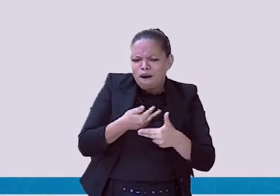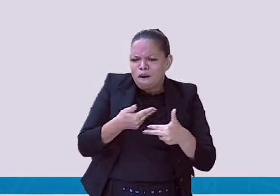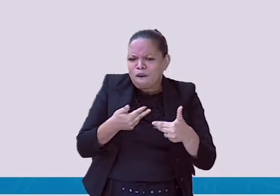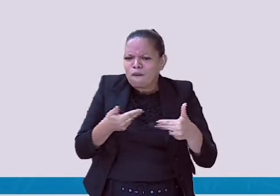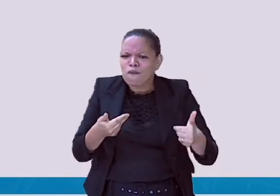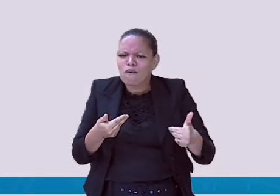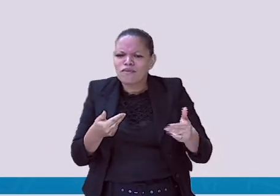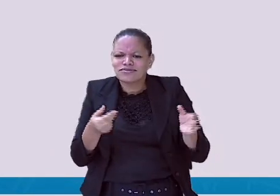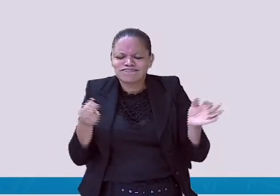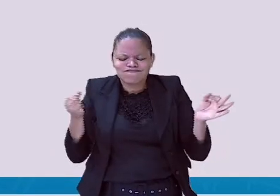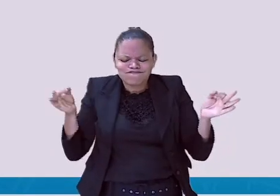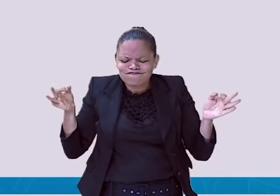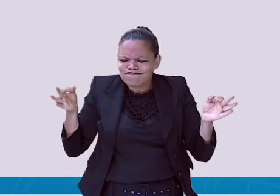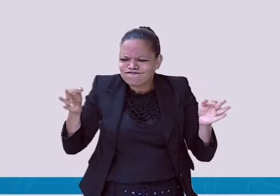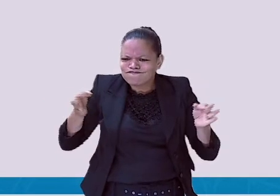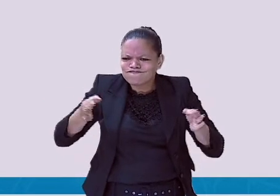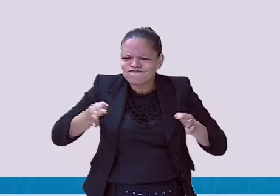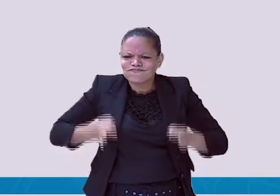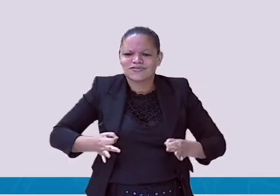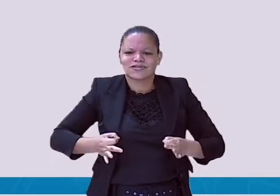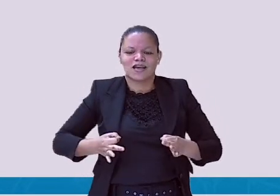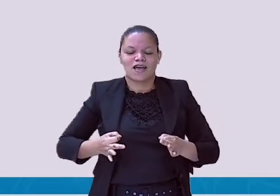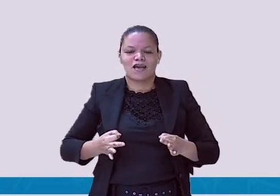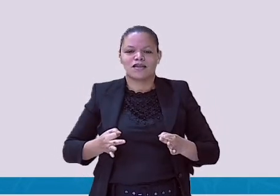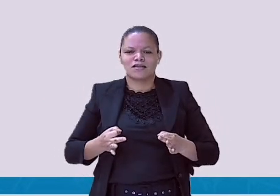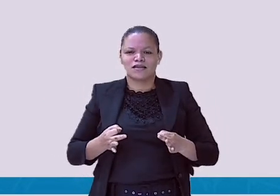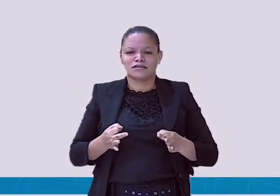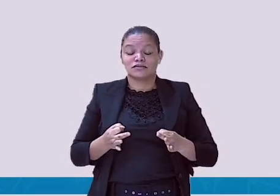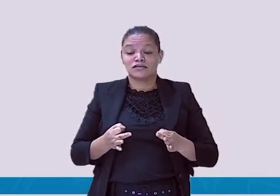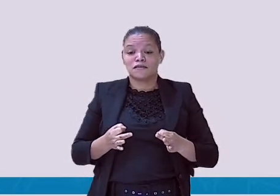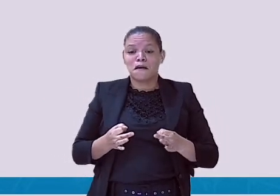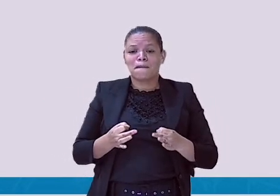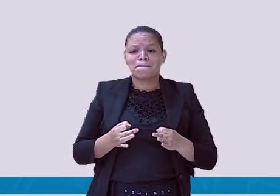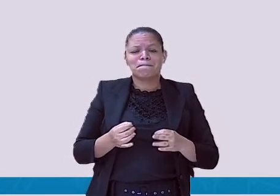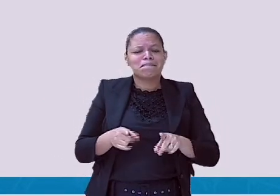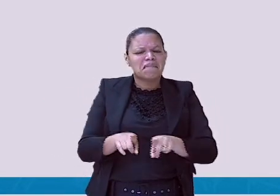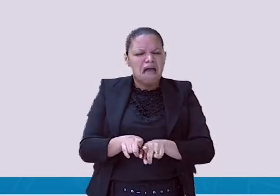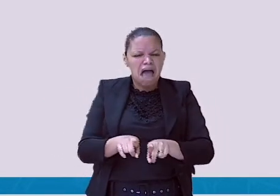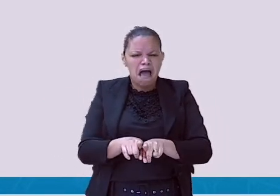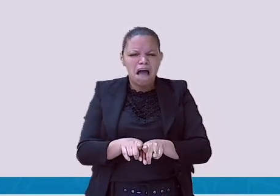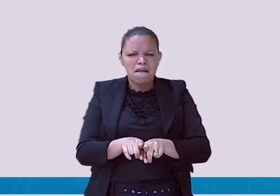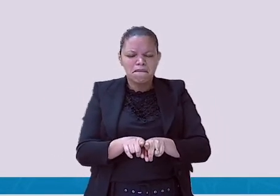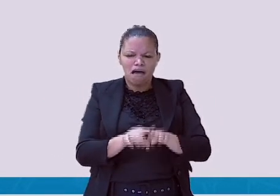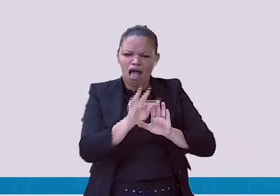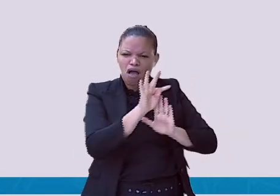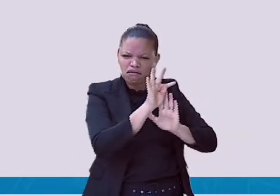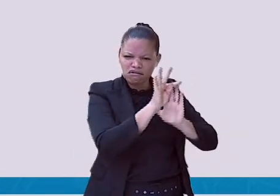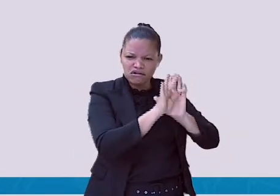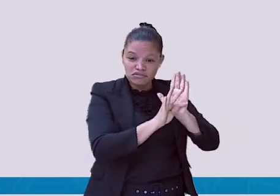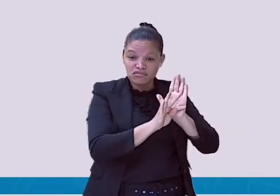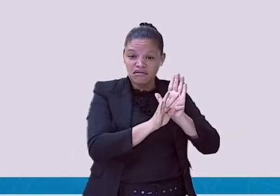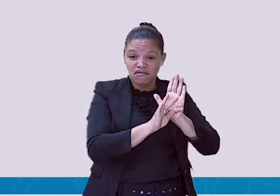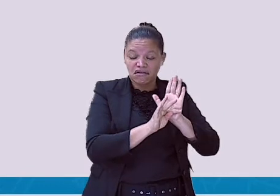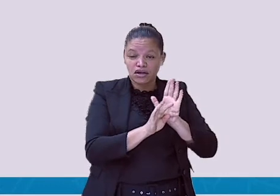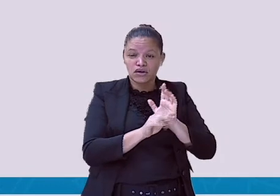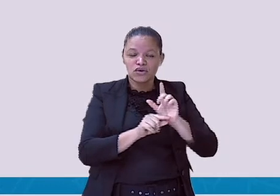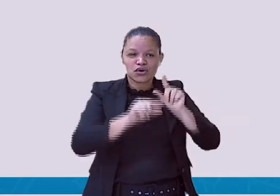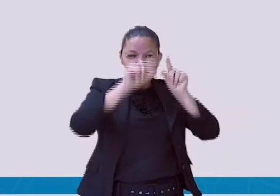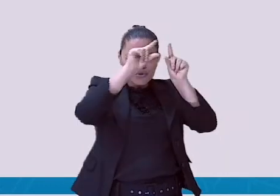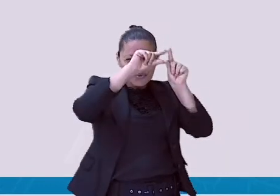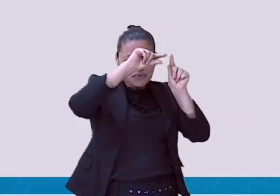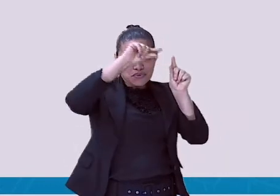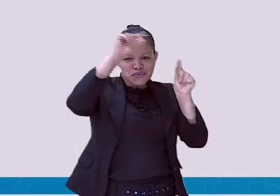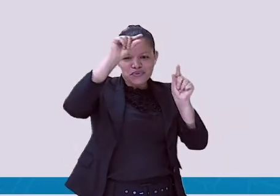coisa misteriosa? Também não. Ele é uma tirinha? Uma tirinha, nós já sabemos que